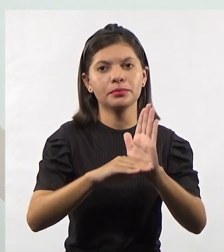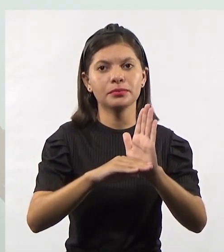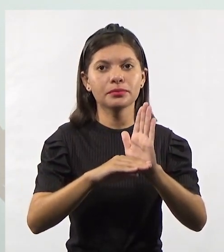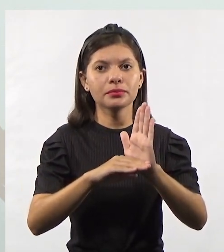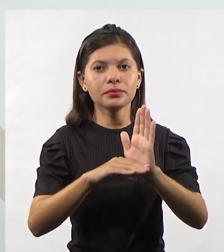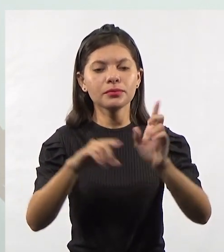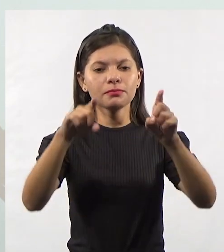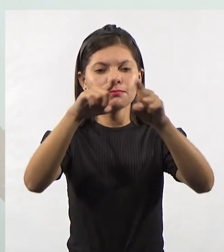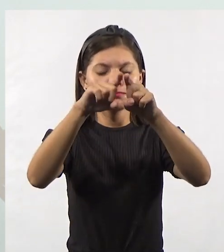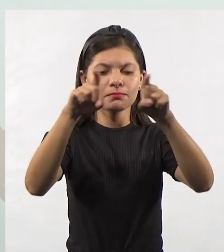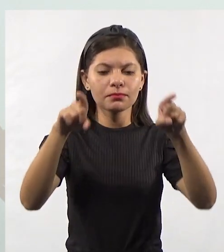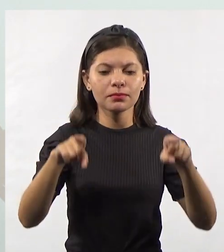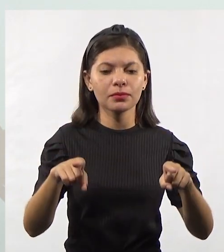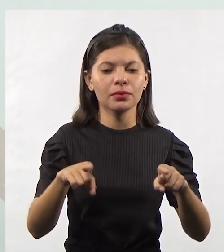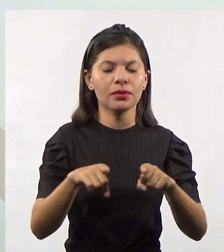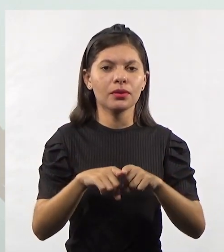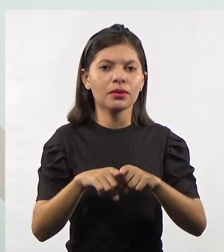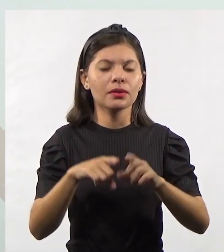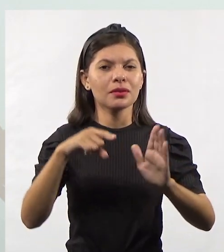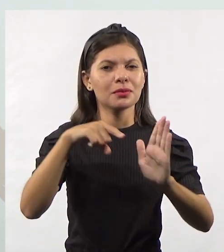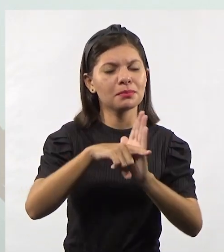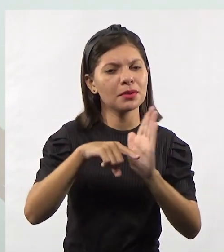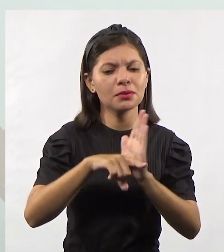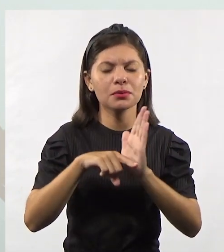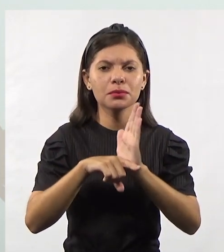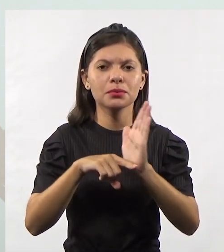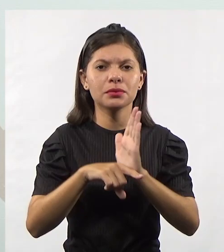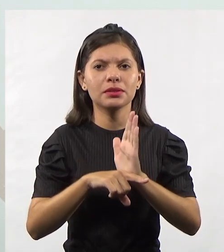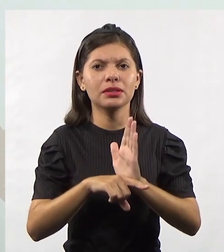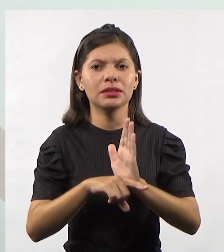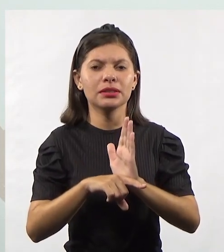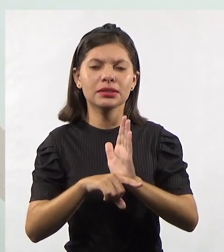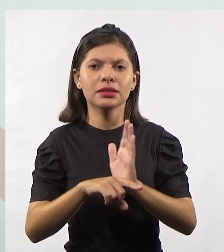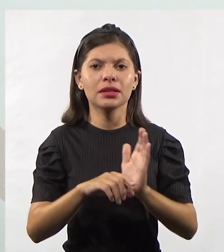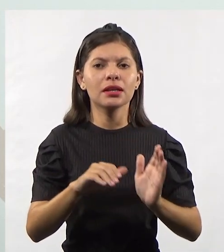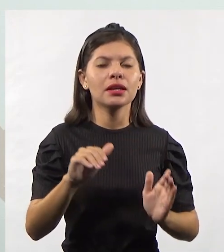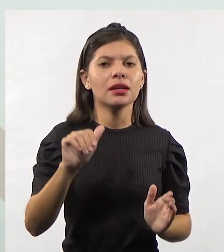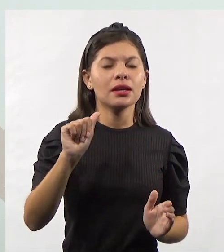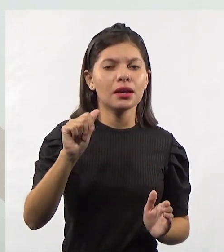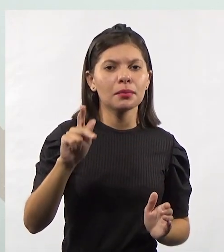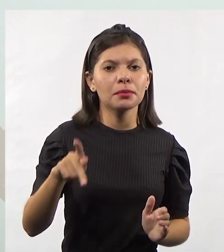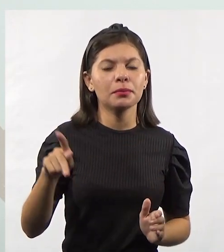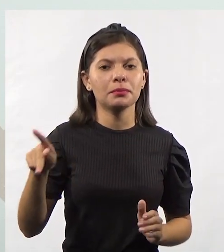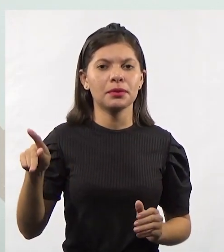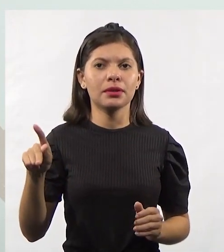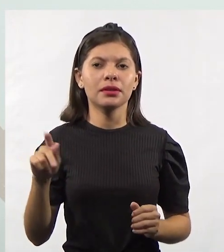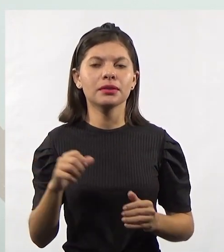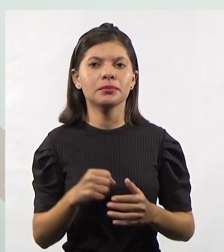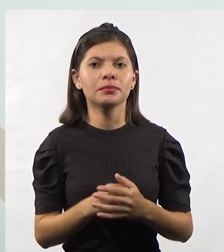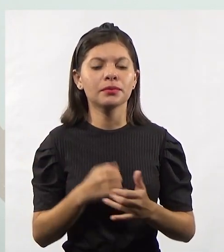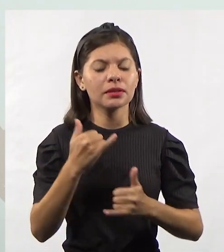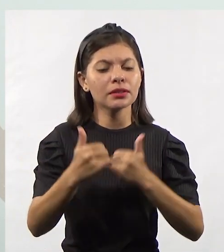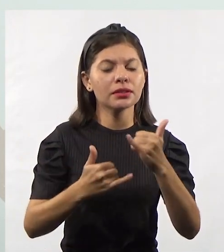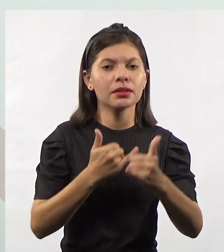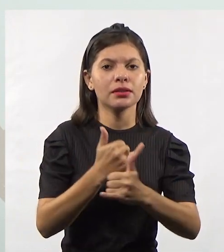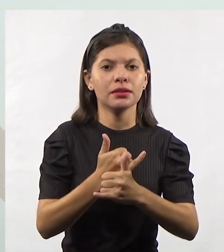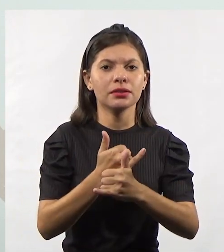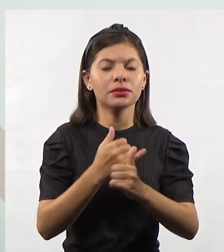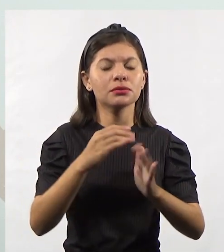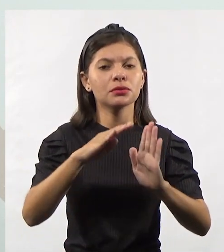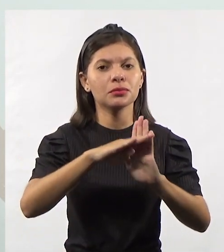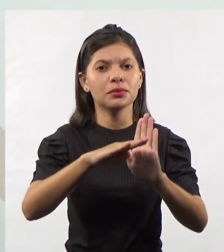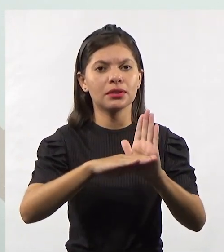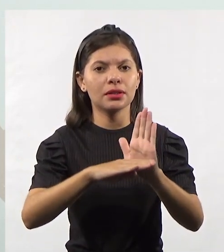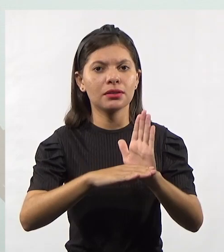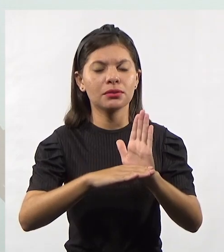formulários como laimon infinitos aplicativos de formulários na internet mas